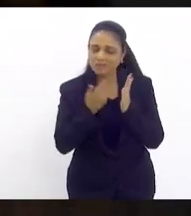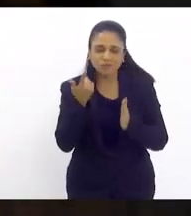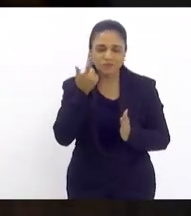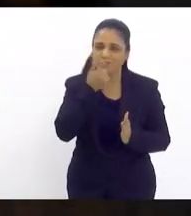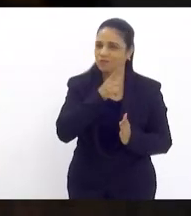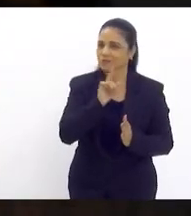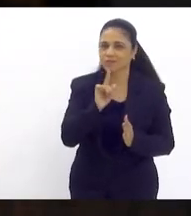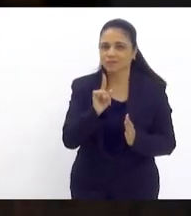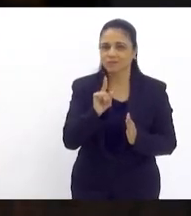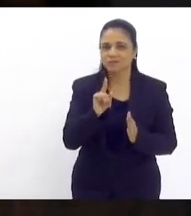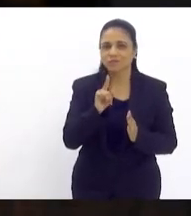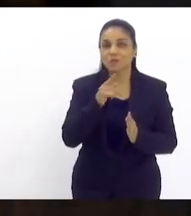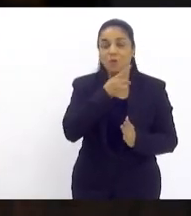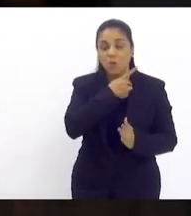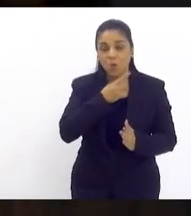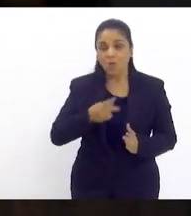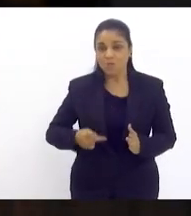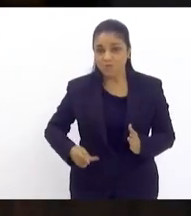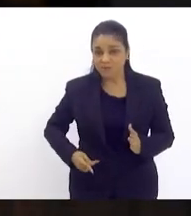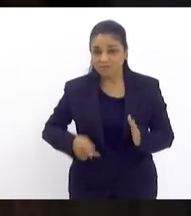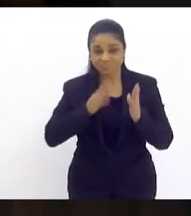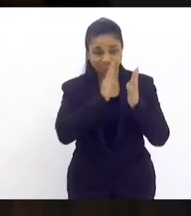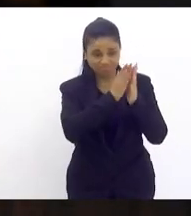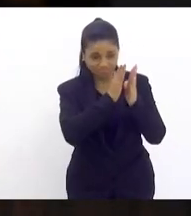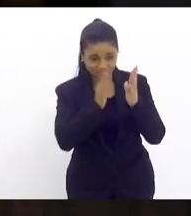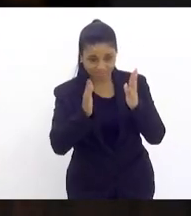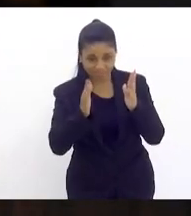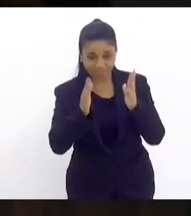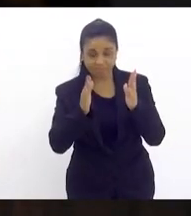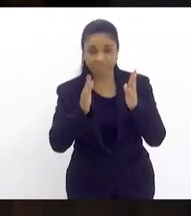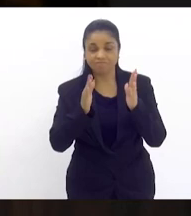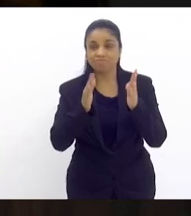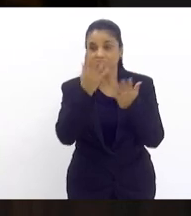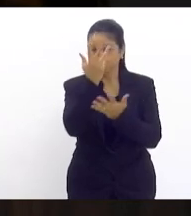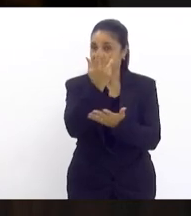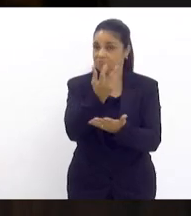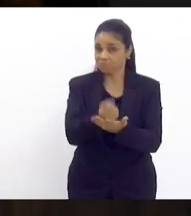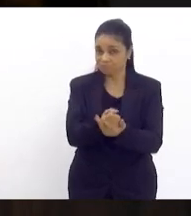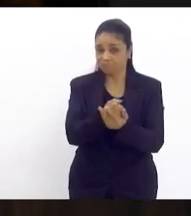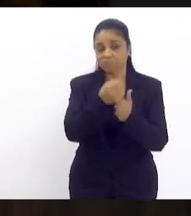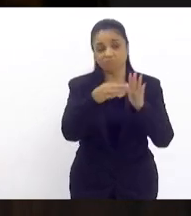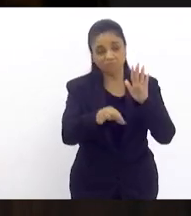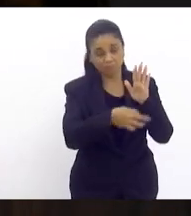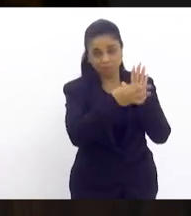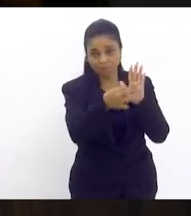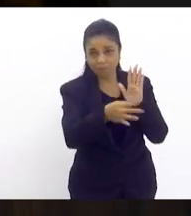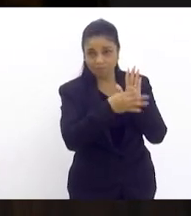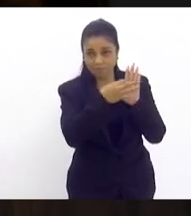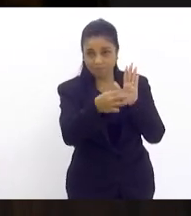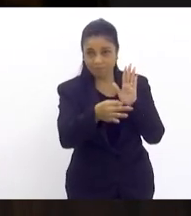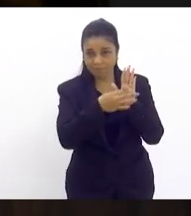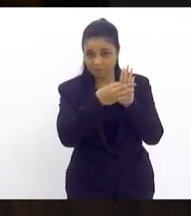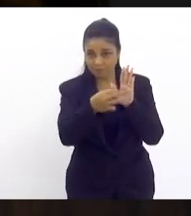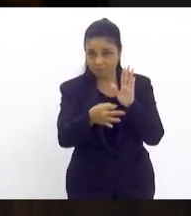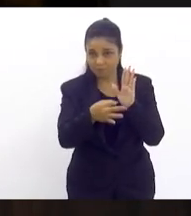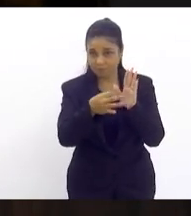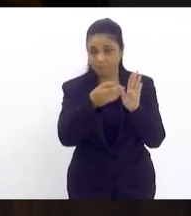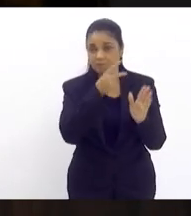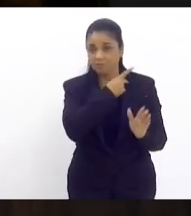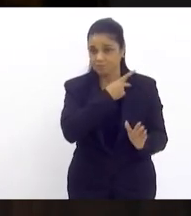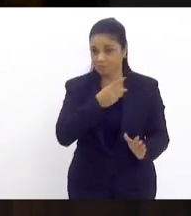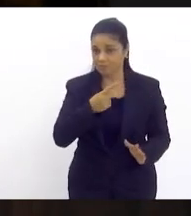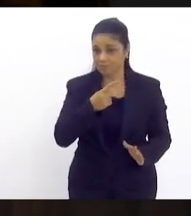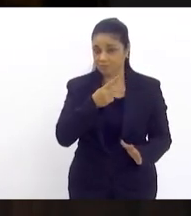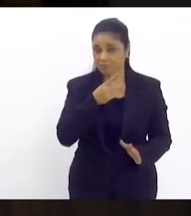a presidente chamou os trabalhos à ordem e colheu aí o parecer de vossa excelência